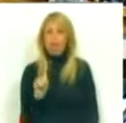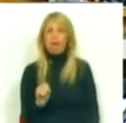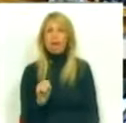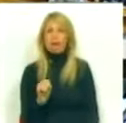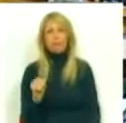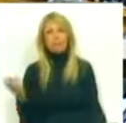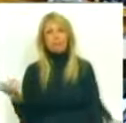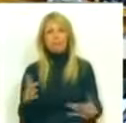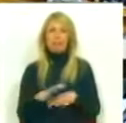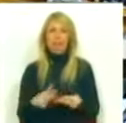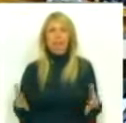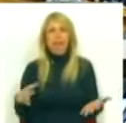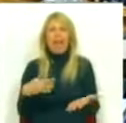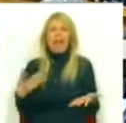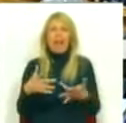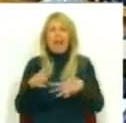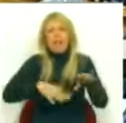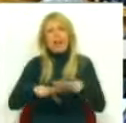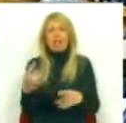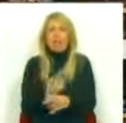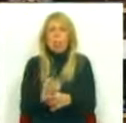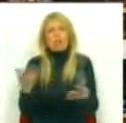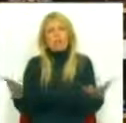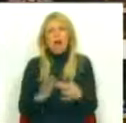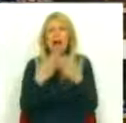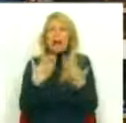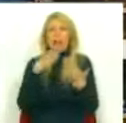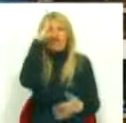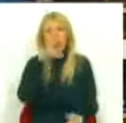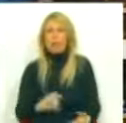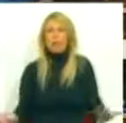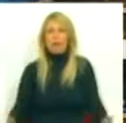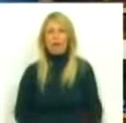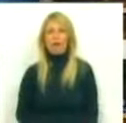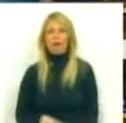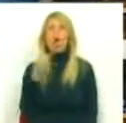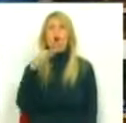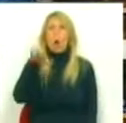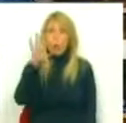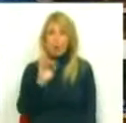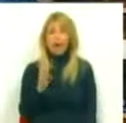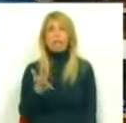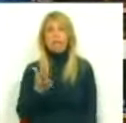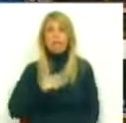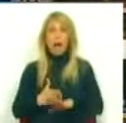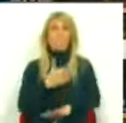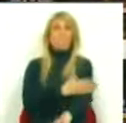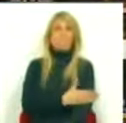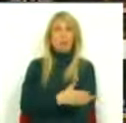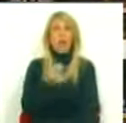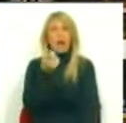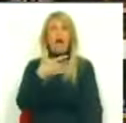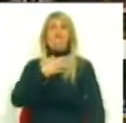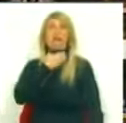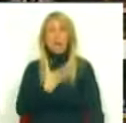mal agradecido. Isto é, o Partido Socialista trouxe-nos a pré-falência, acordou e assinou o programa